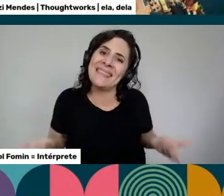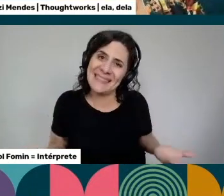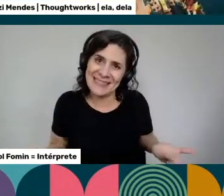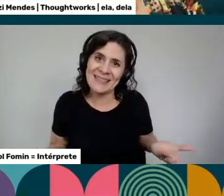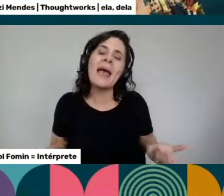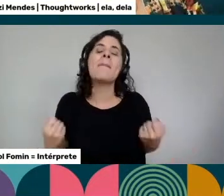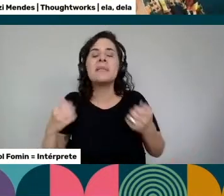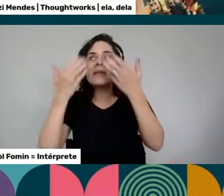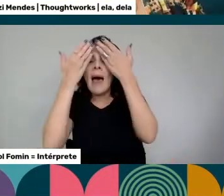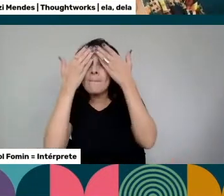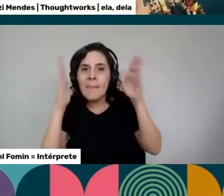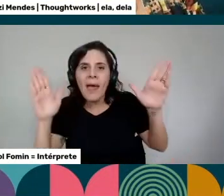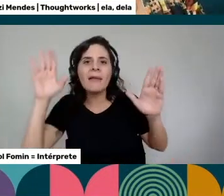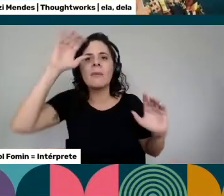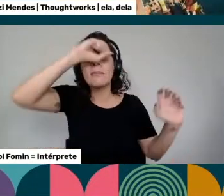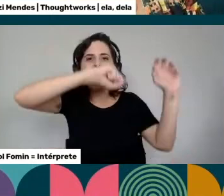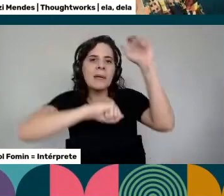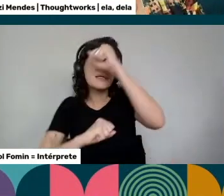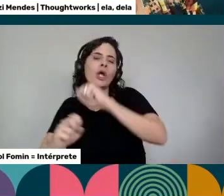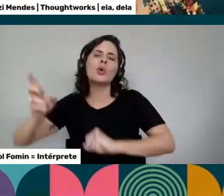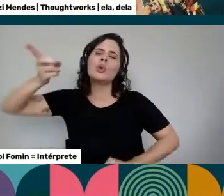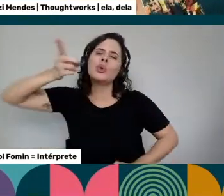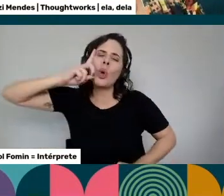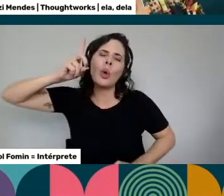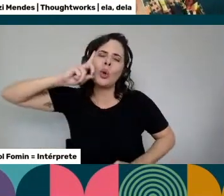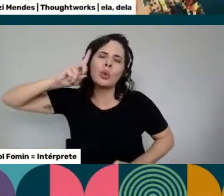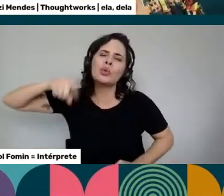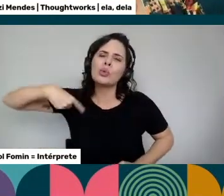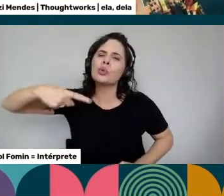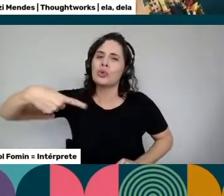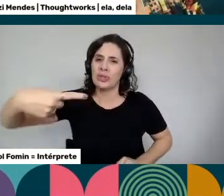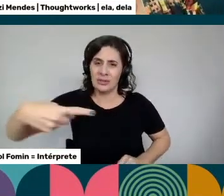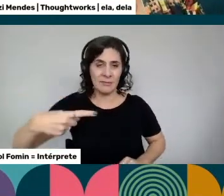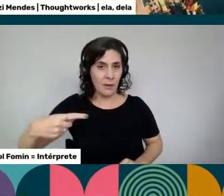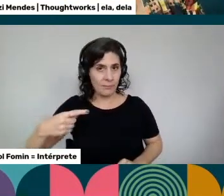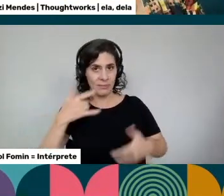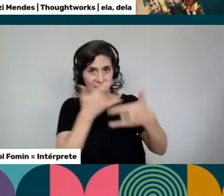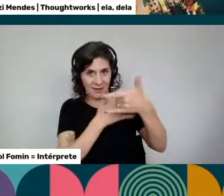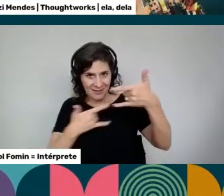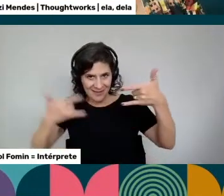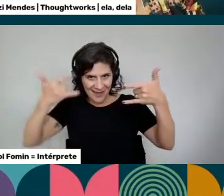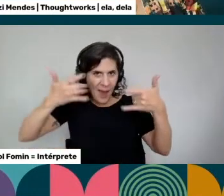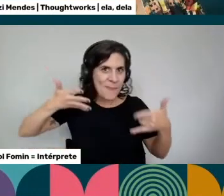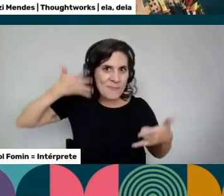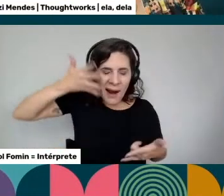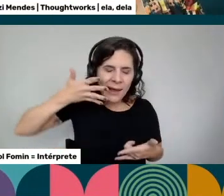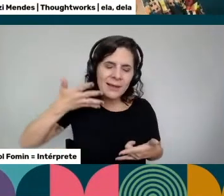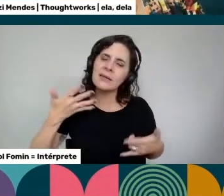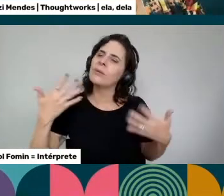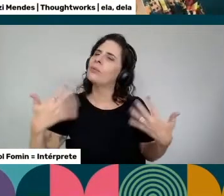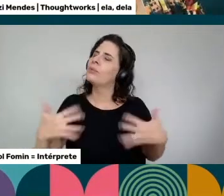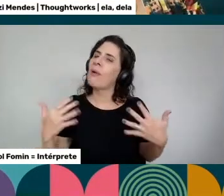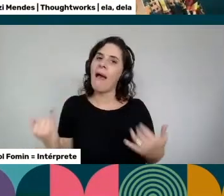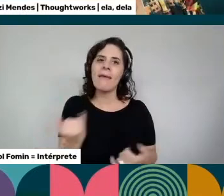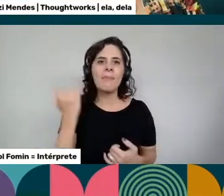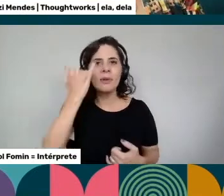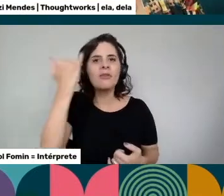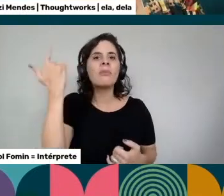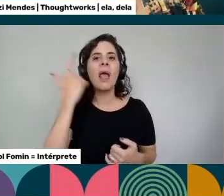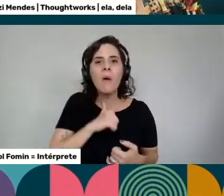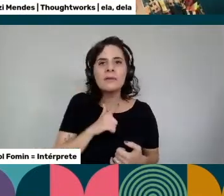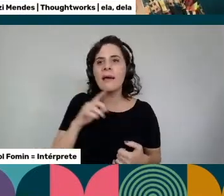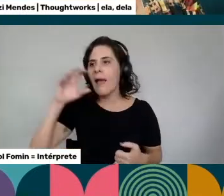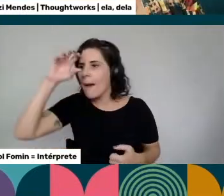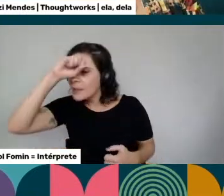dias. Então, painéis como esse são incríveis para a gente trocar, para a gente aprender junto e para a gente somar força, que eu acho que o mais importante é